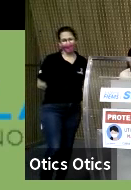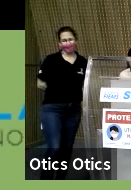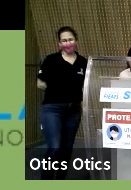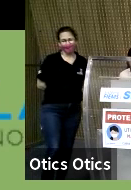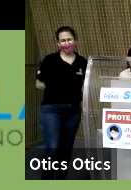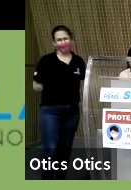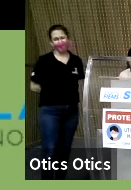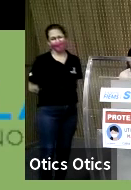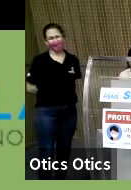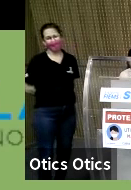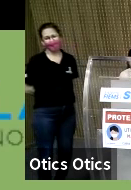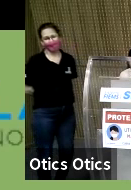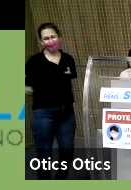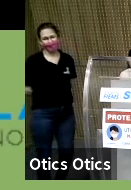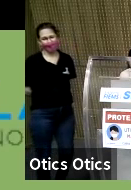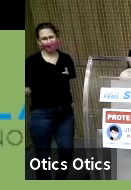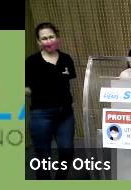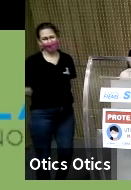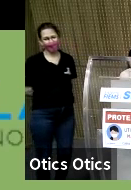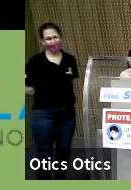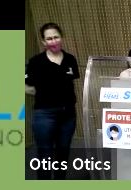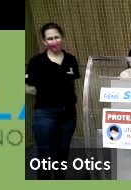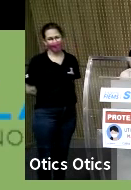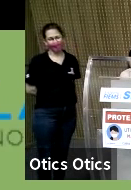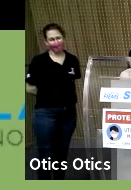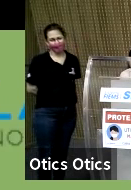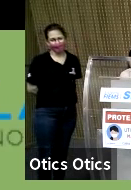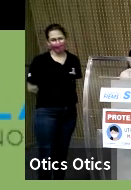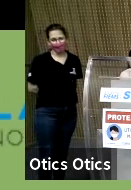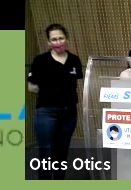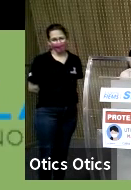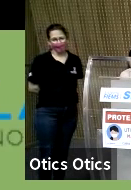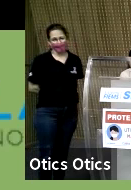Estratégia para alcançar o objetivo meta, tá. Acompanhamento das gestantes.